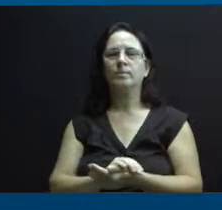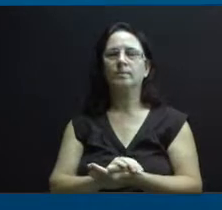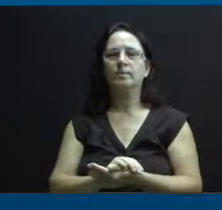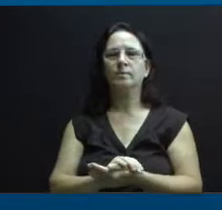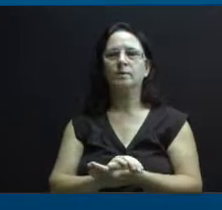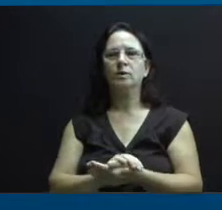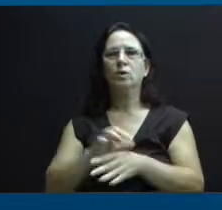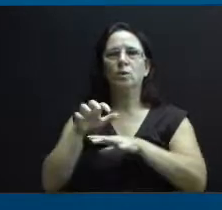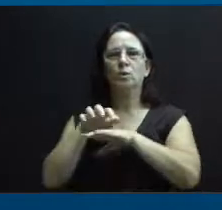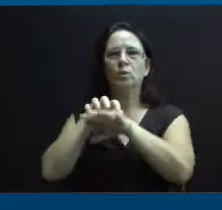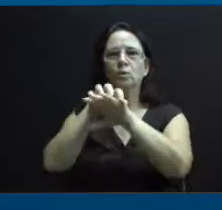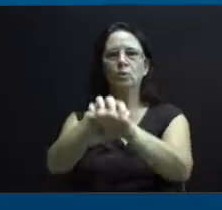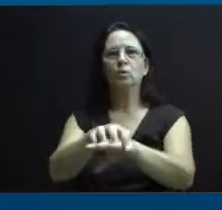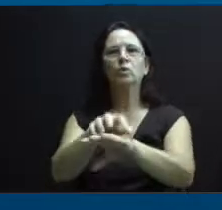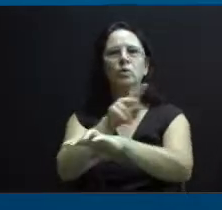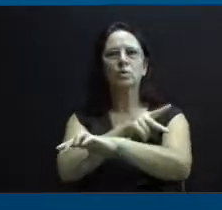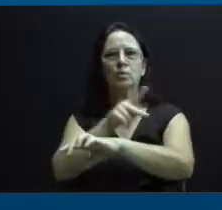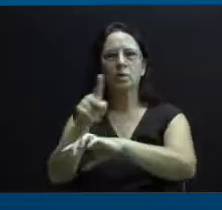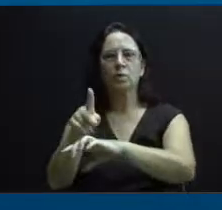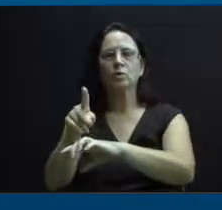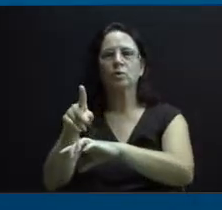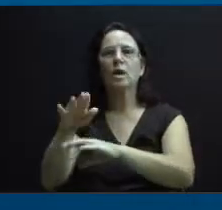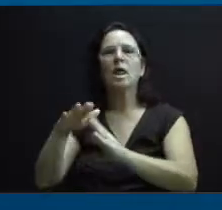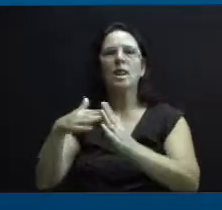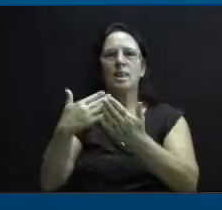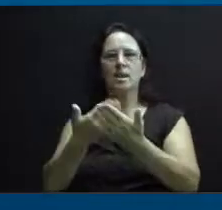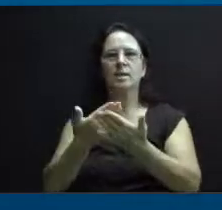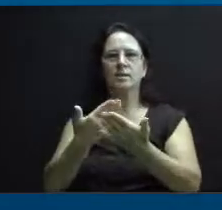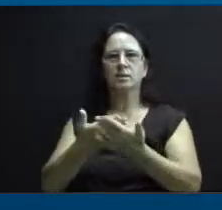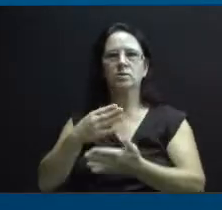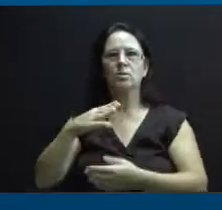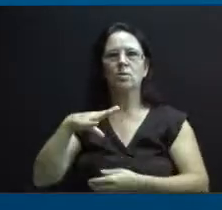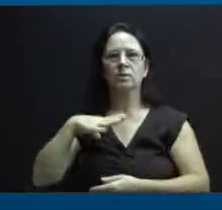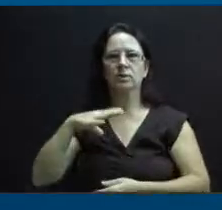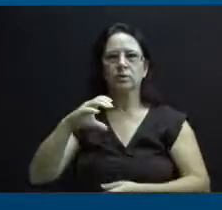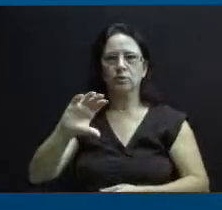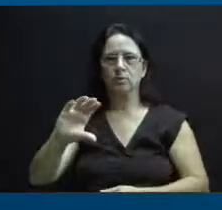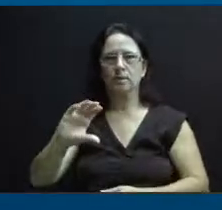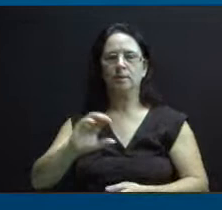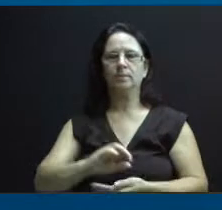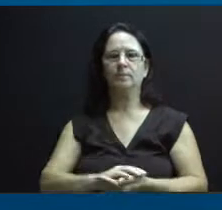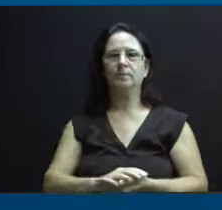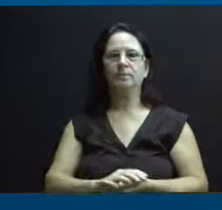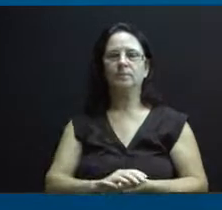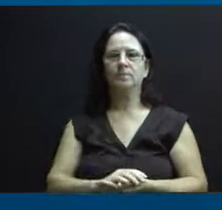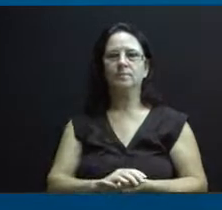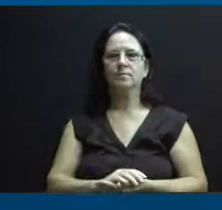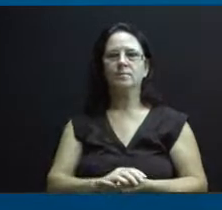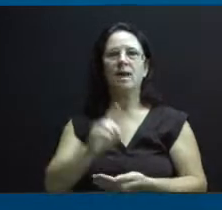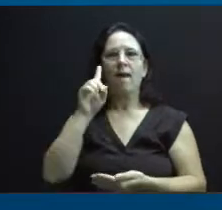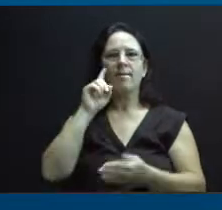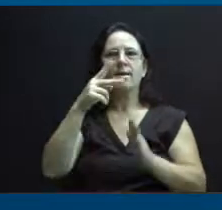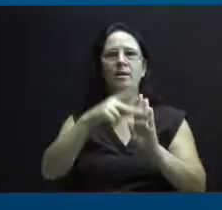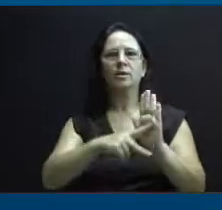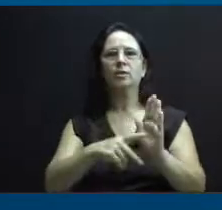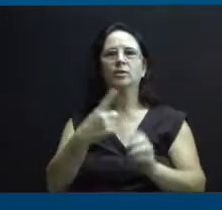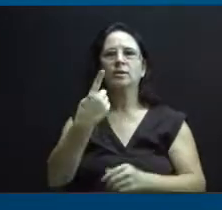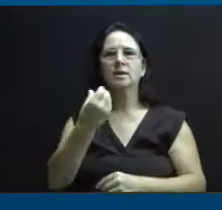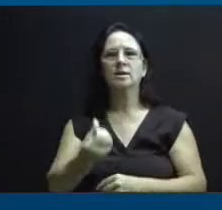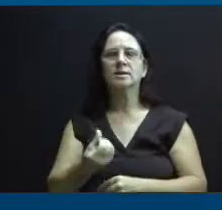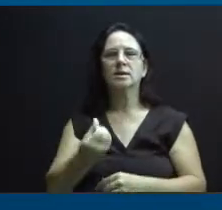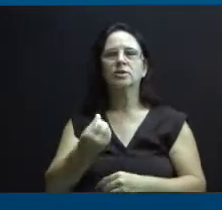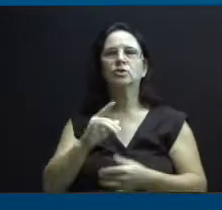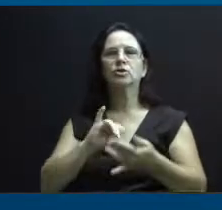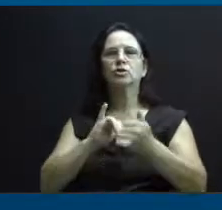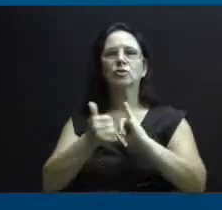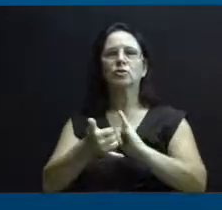o turismo pedagógico nas escolas da rede pública municipal da cidade de cubatão a data de 16 de julho de